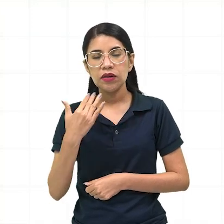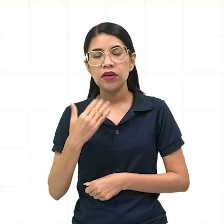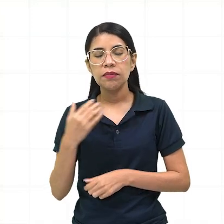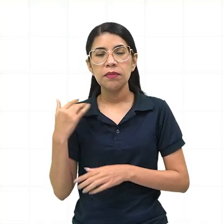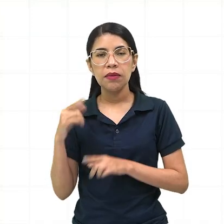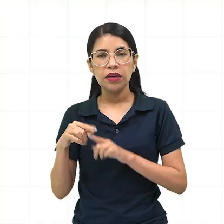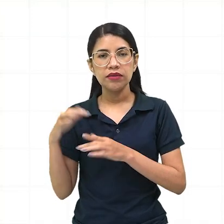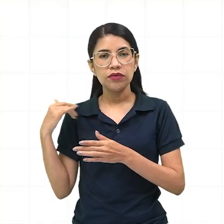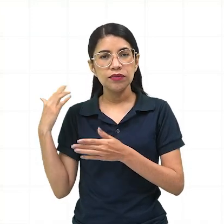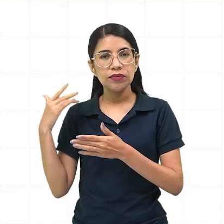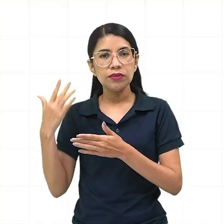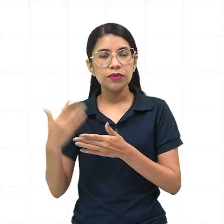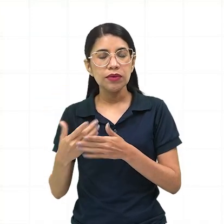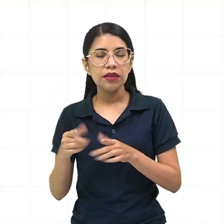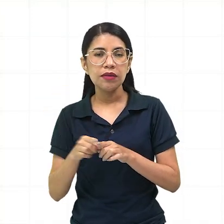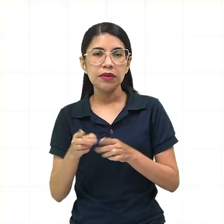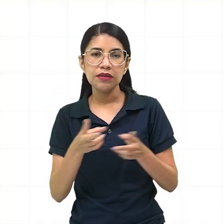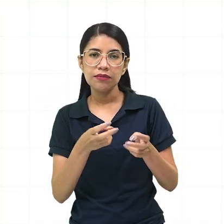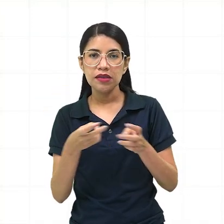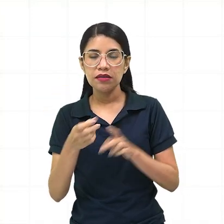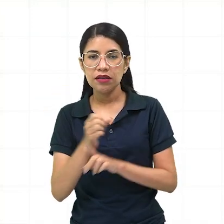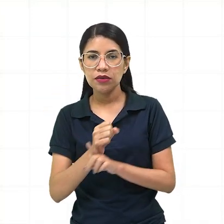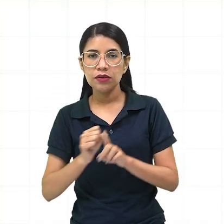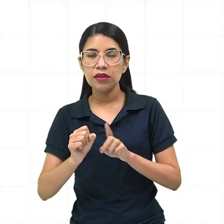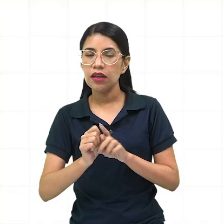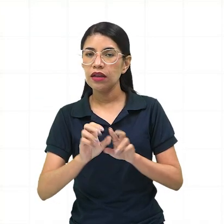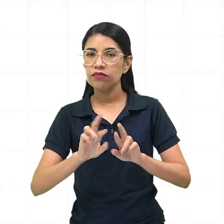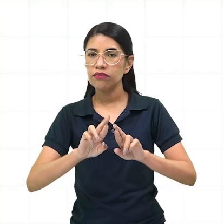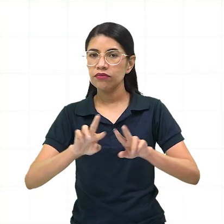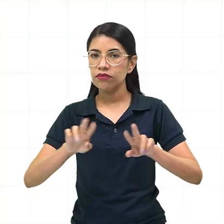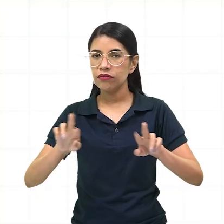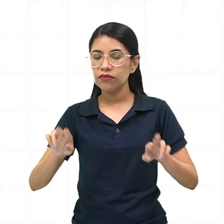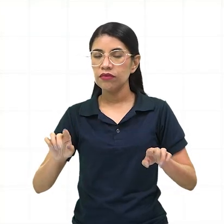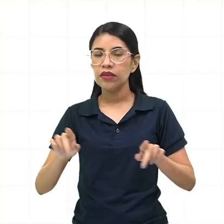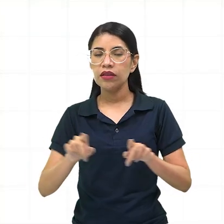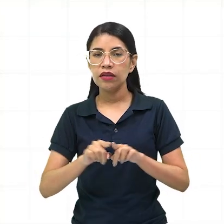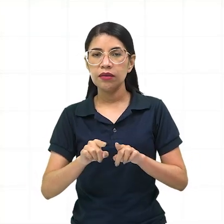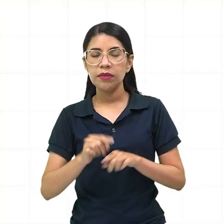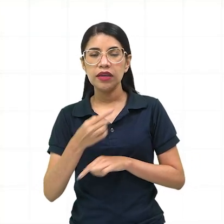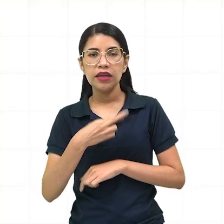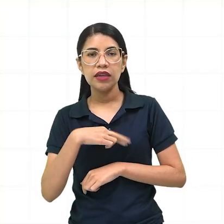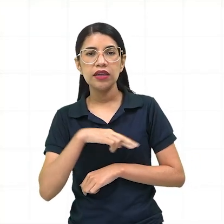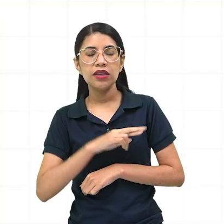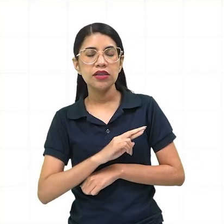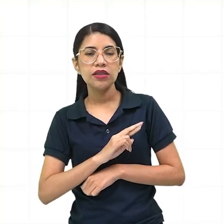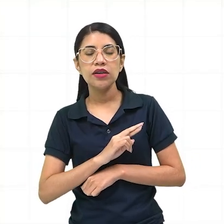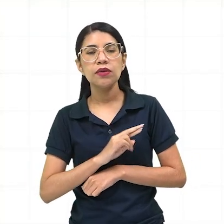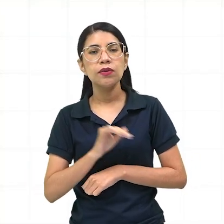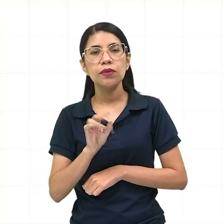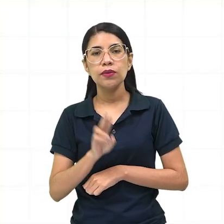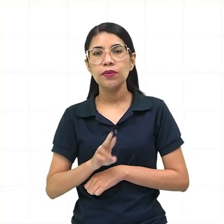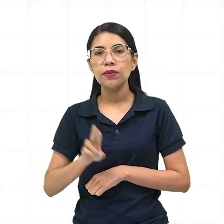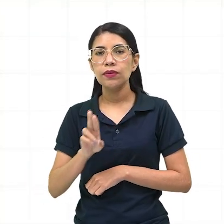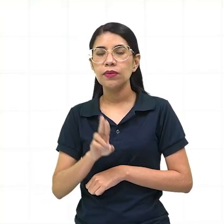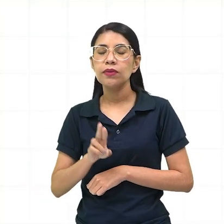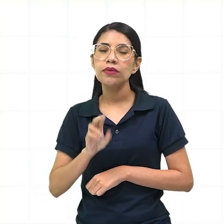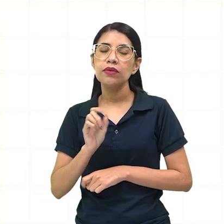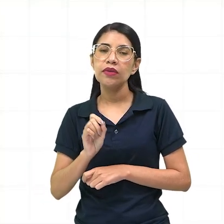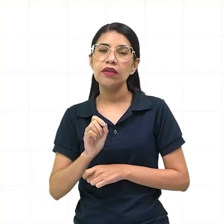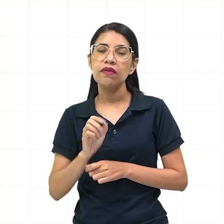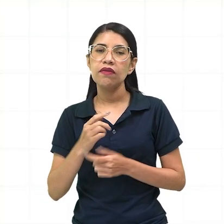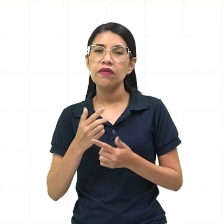que as mais variadas sociedades e religiões vão usar de